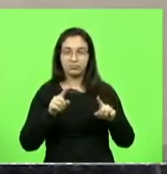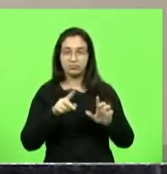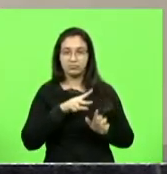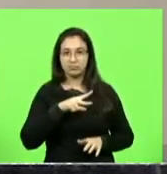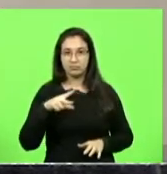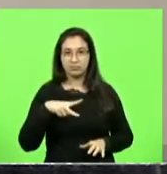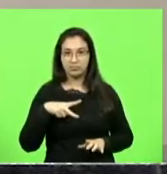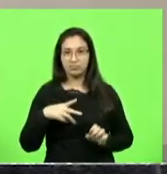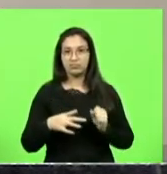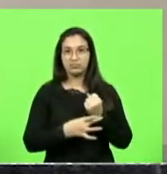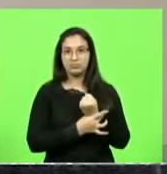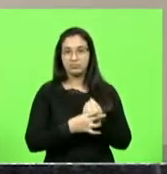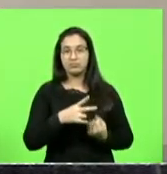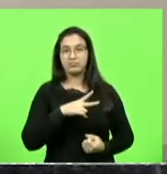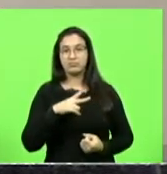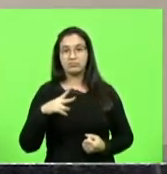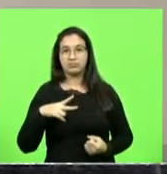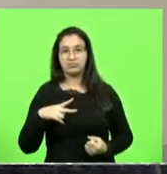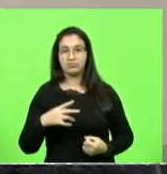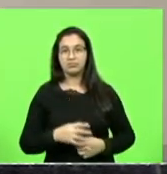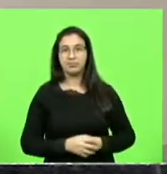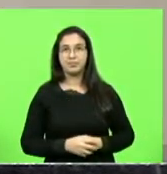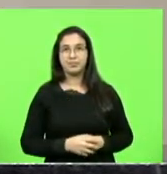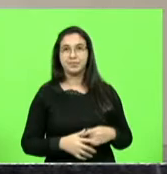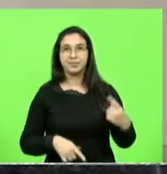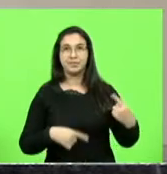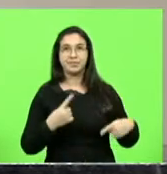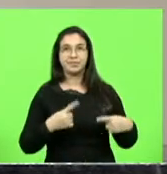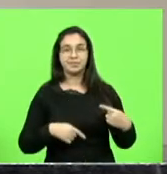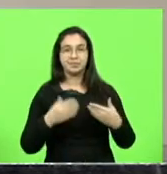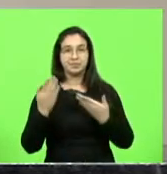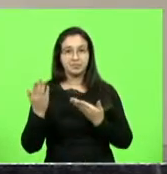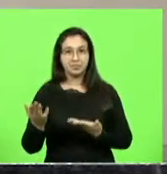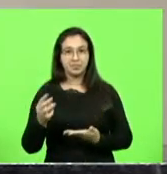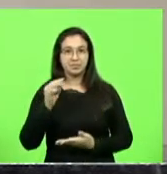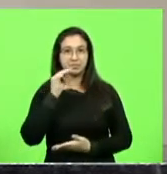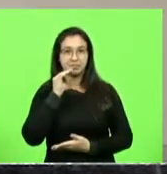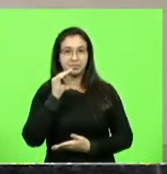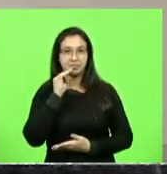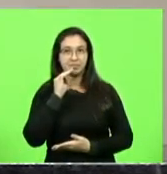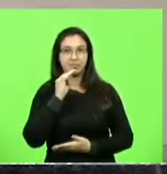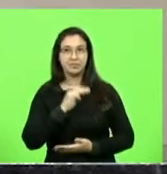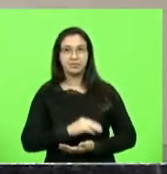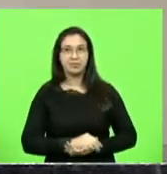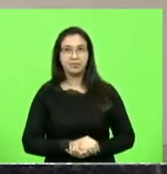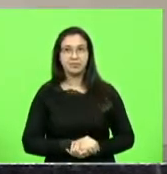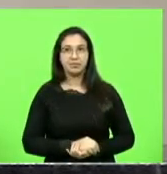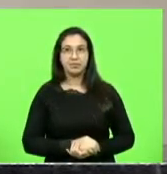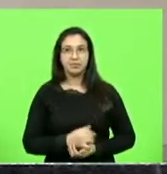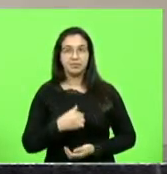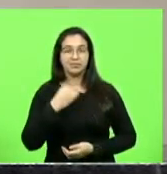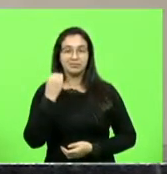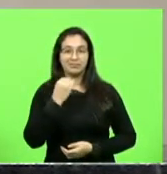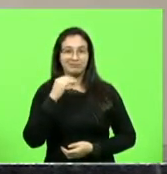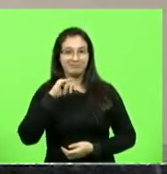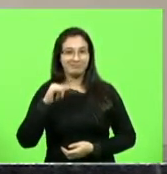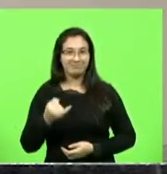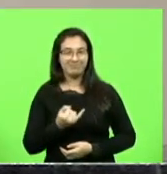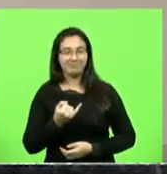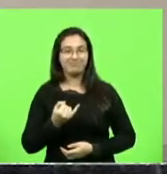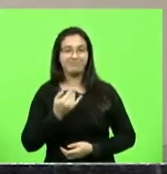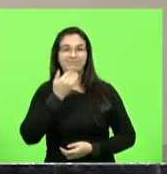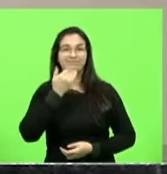Pública. Em discussão. Senhor presidente. Com a palavra, a autora, a deputada Marlene Fengler. Só para aproveitar aqui a oportunidade para